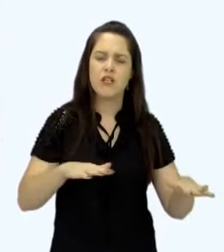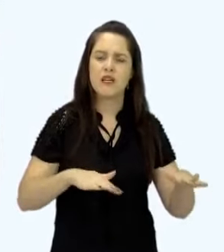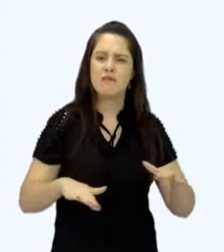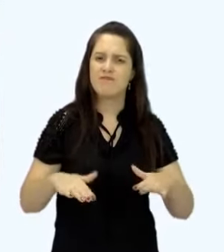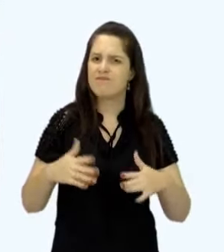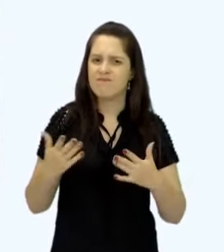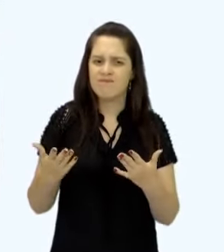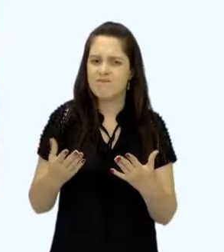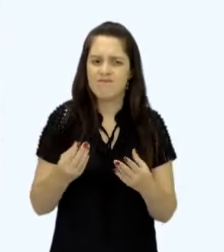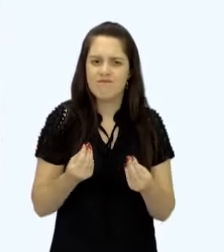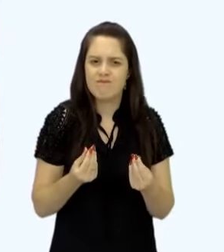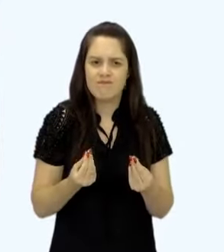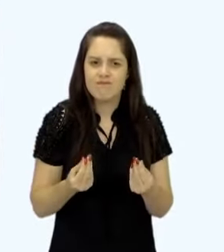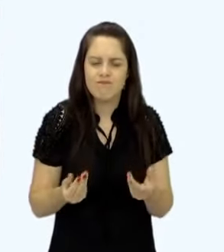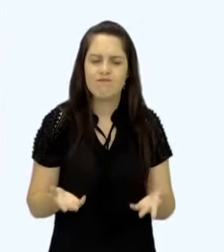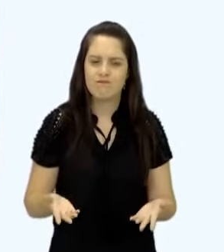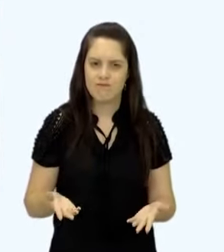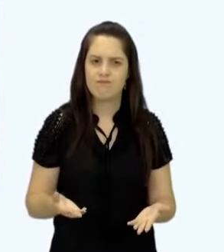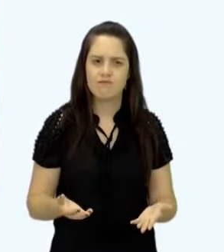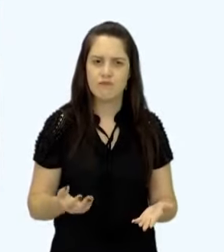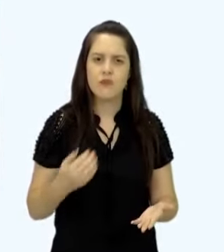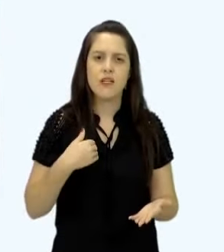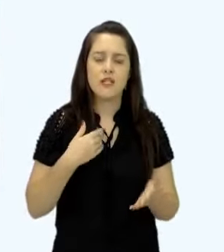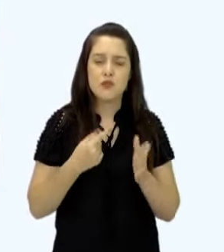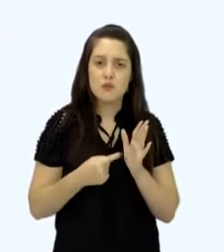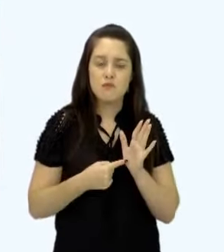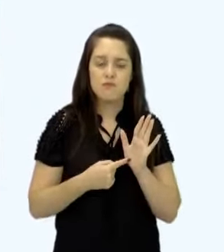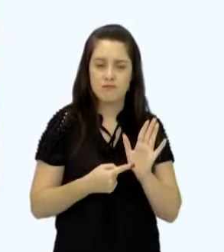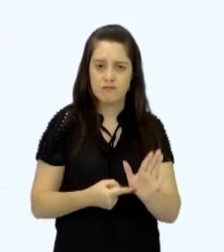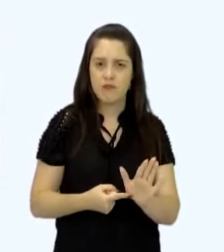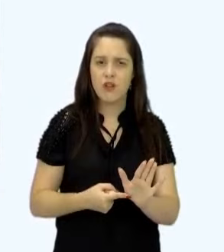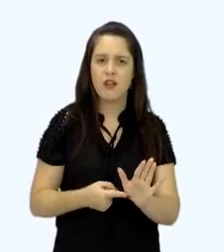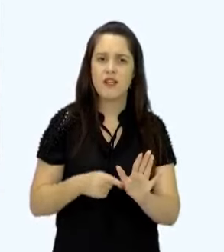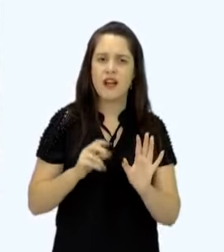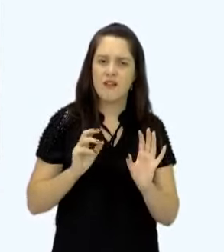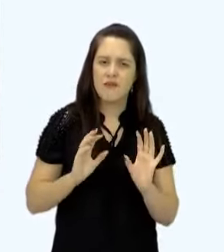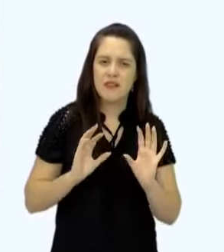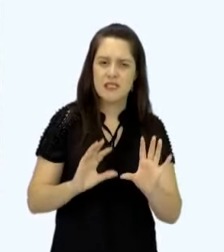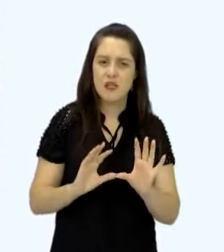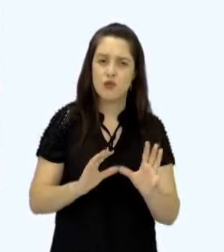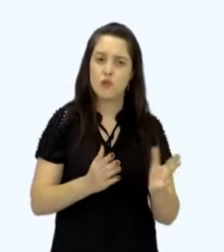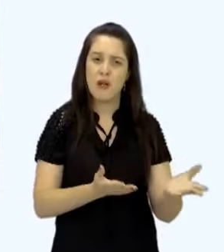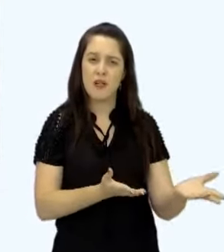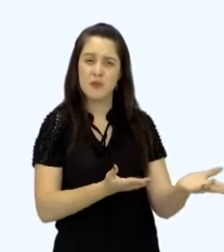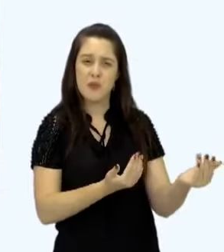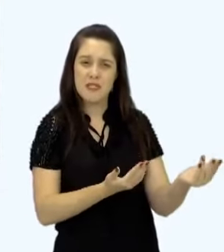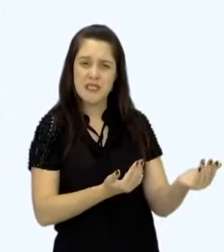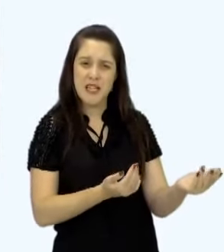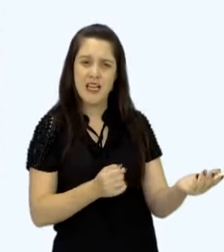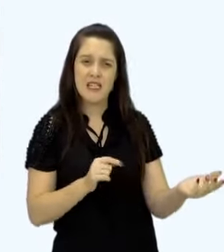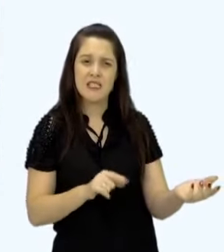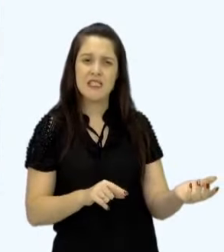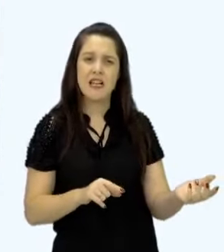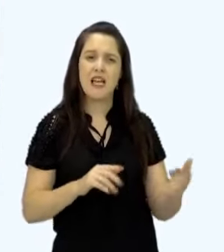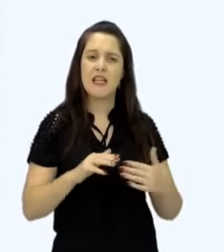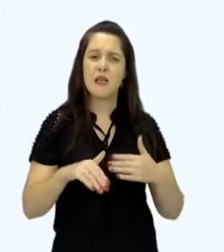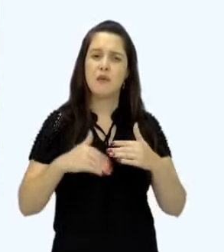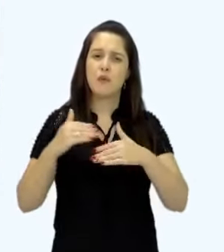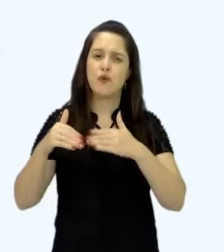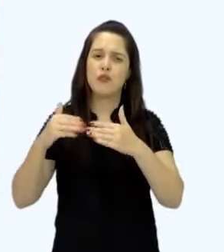importante, é essencial ao livro. Porque é isso que mostra essa dicção do adolescente em contraposição a esse universo